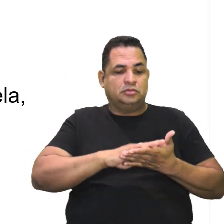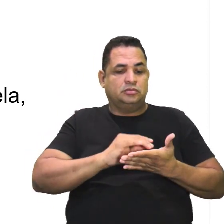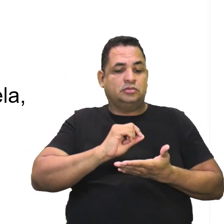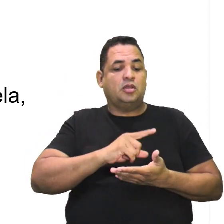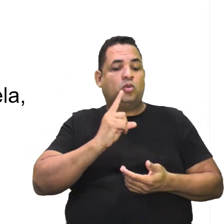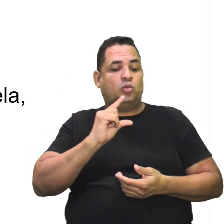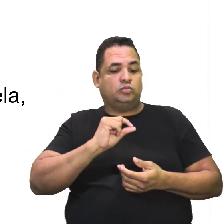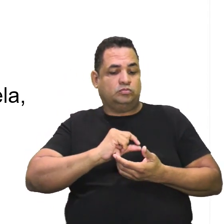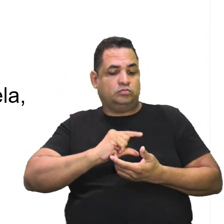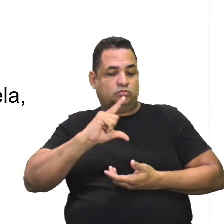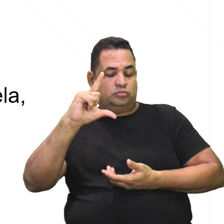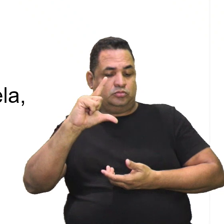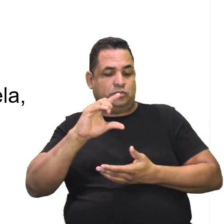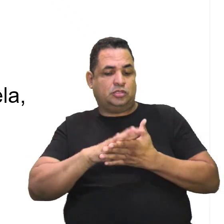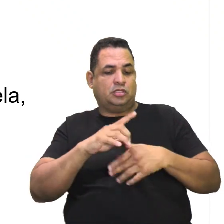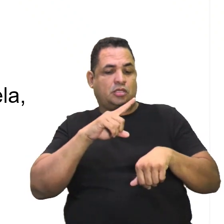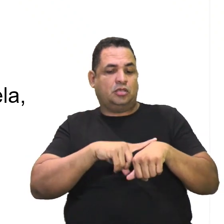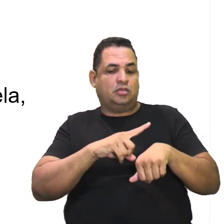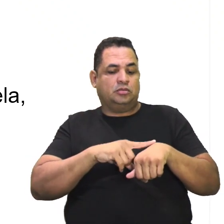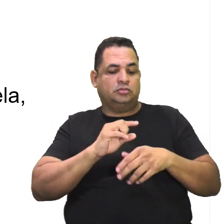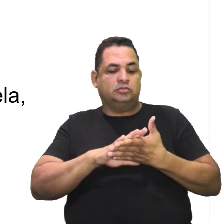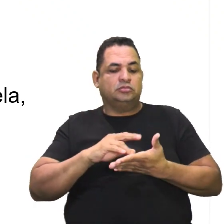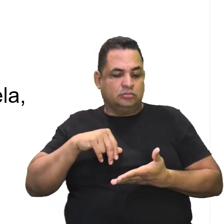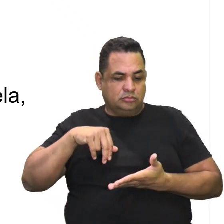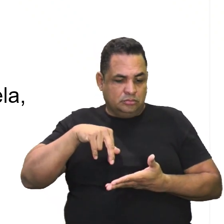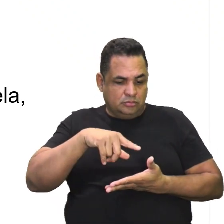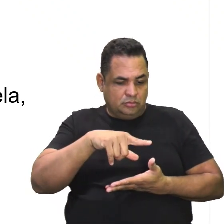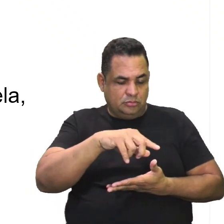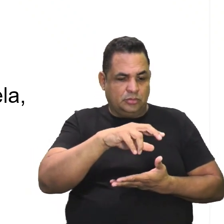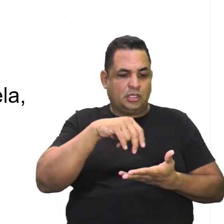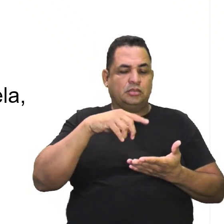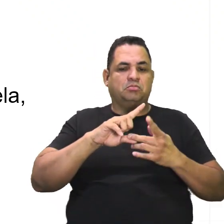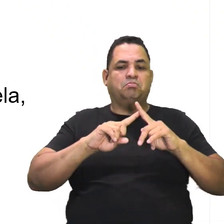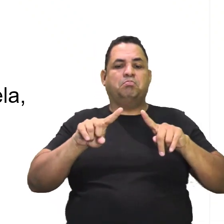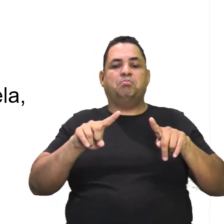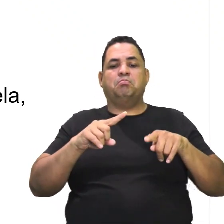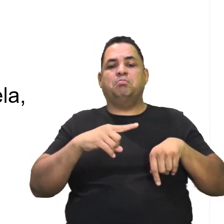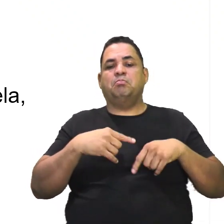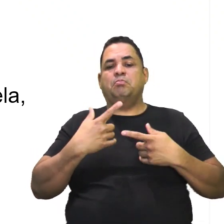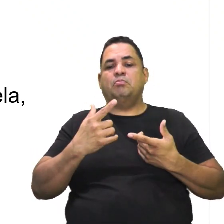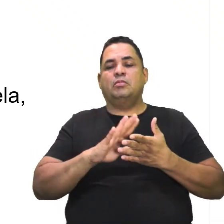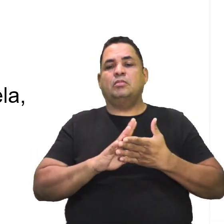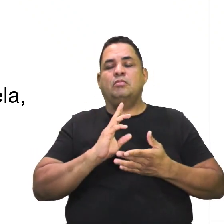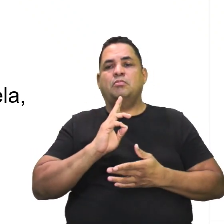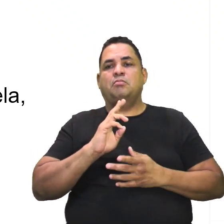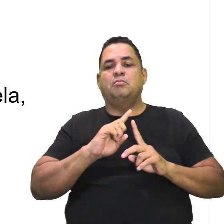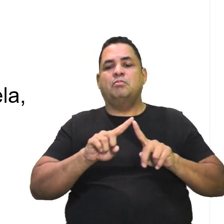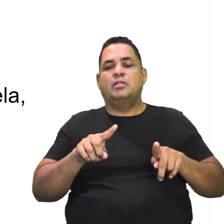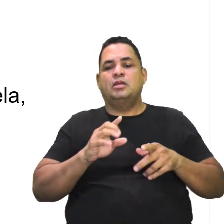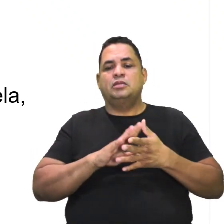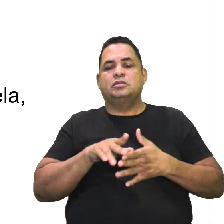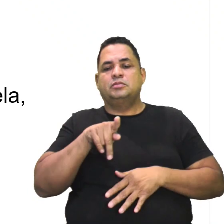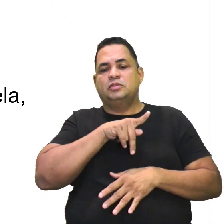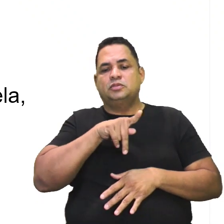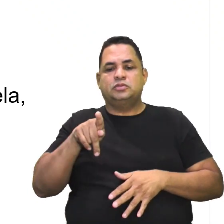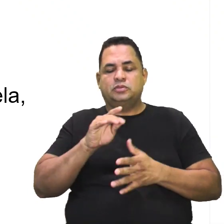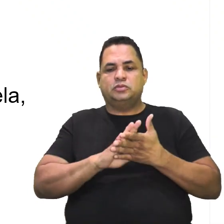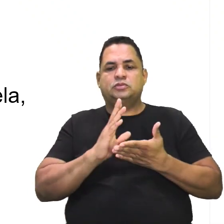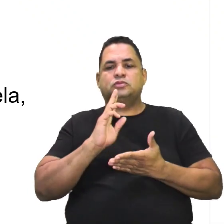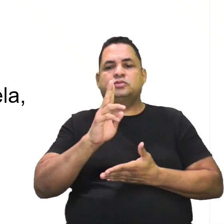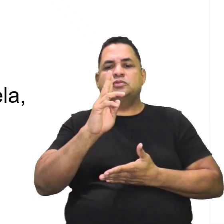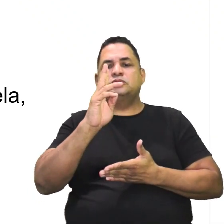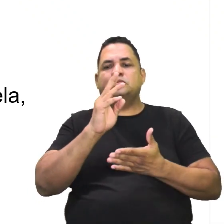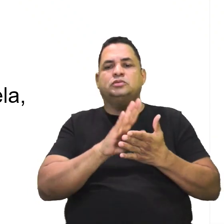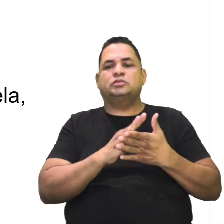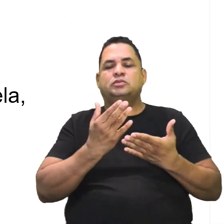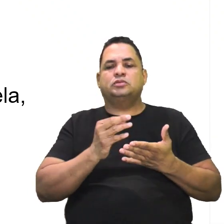mais tempos e com certeza fez mais espaços percorridos, só que a professora Lúcia manteve a melhor regularidade. Todos os